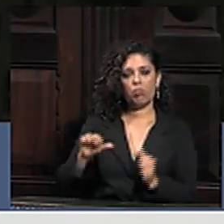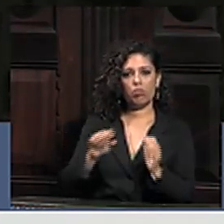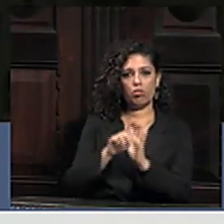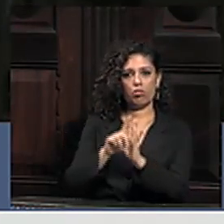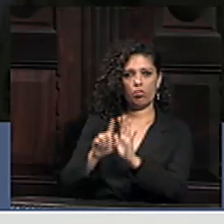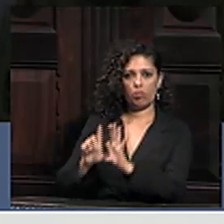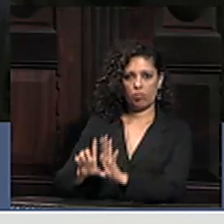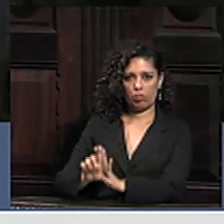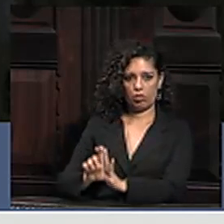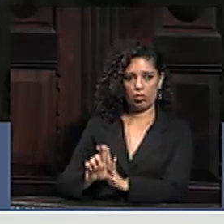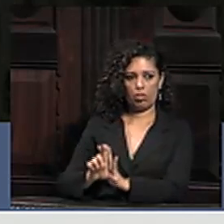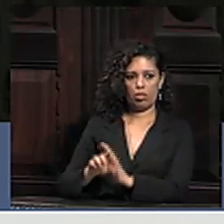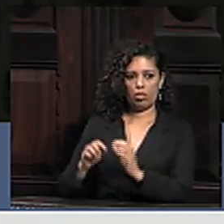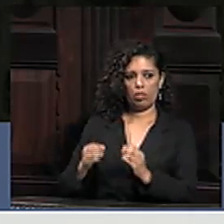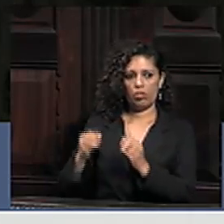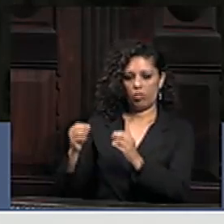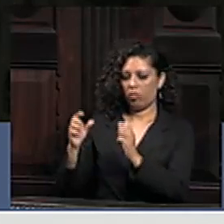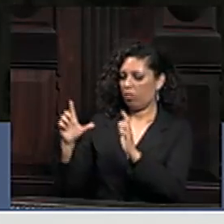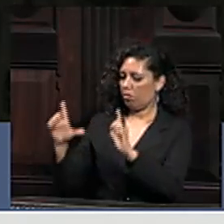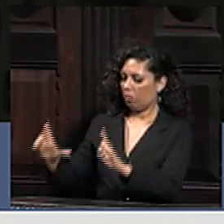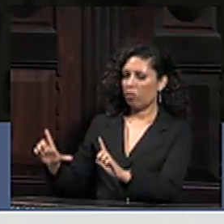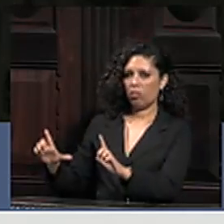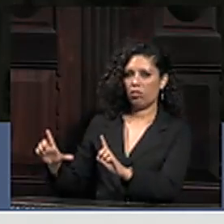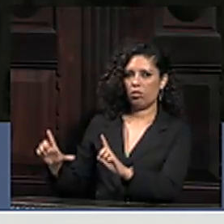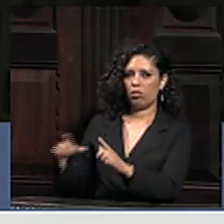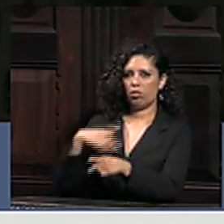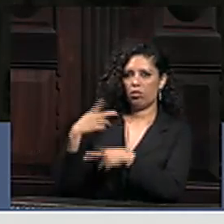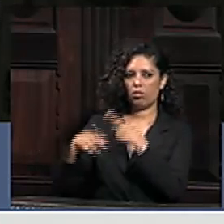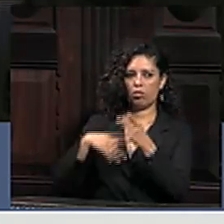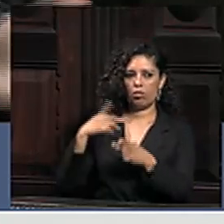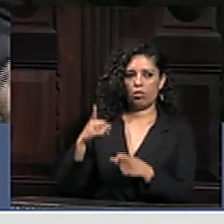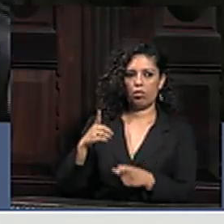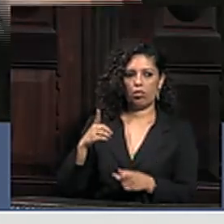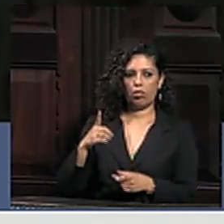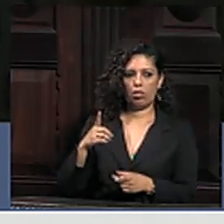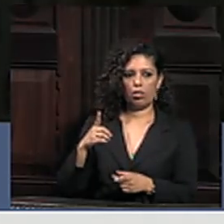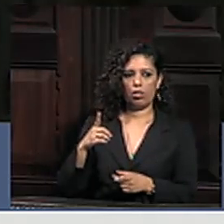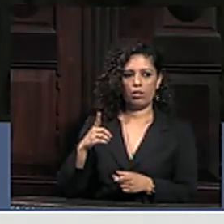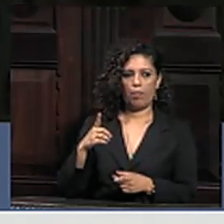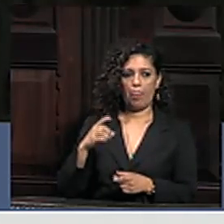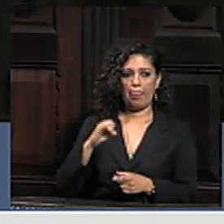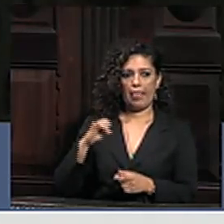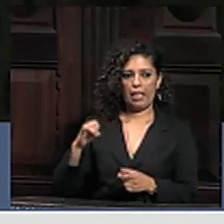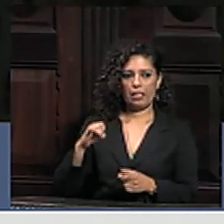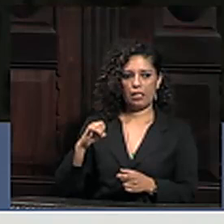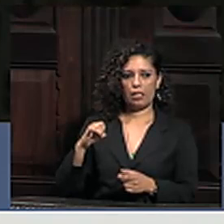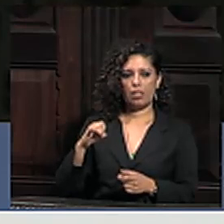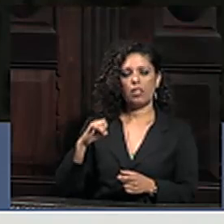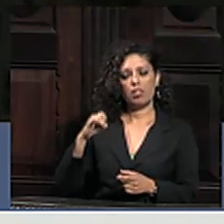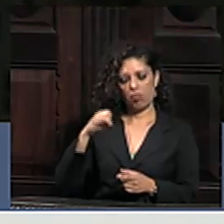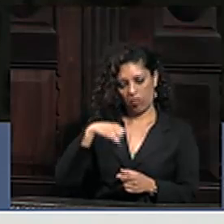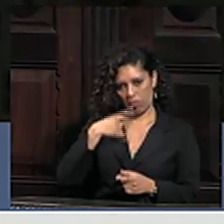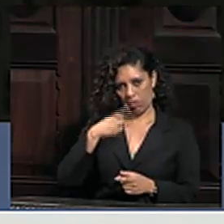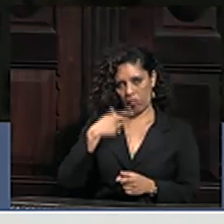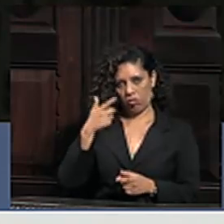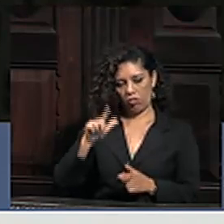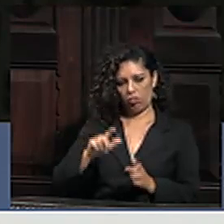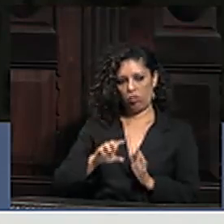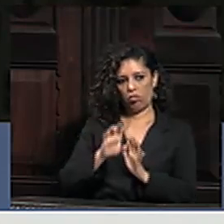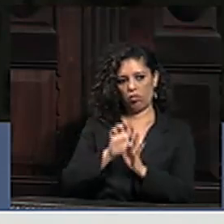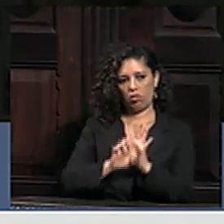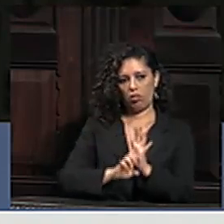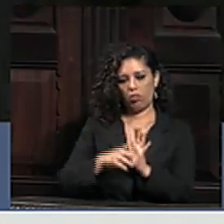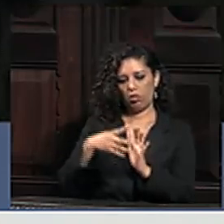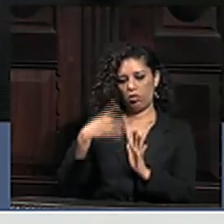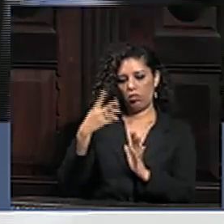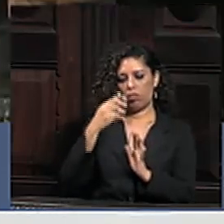que é criar um diploma que homenageia a diversidade. Com as emendas isso não seria possível, portanto, mais uma vez, rejeito as 4 emendas por